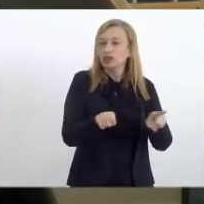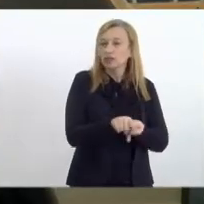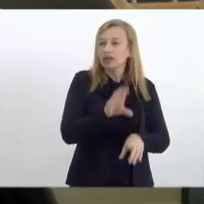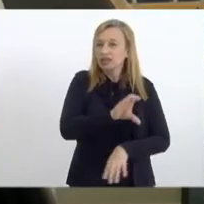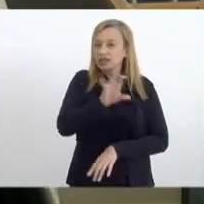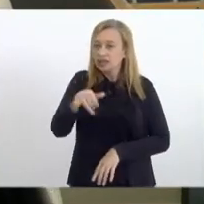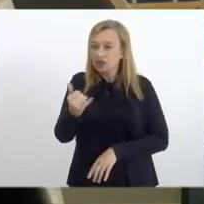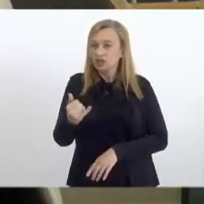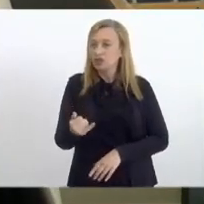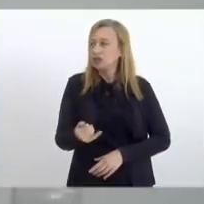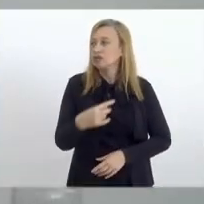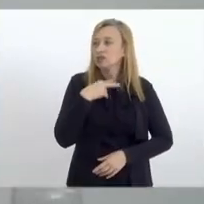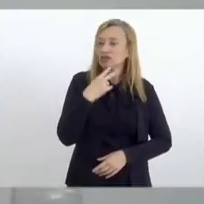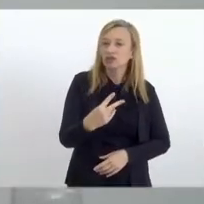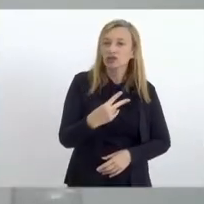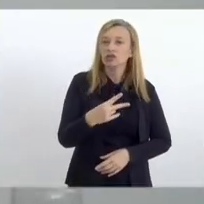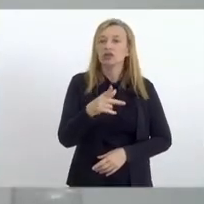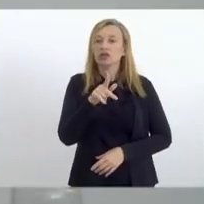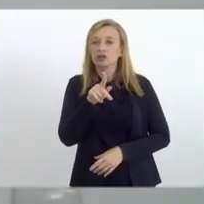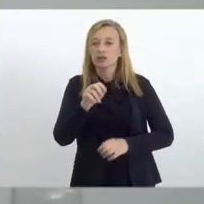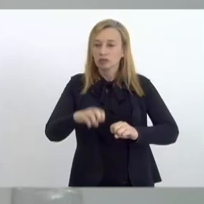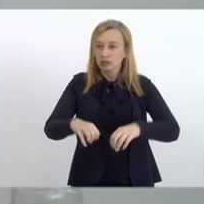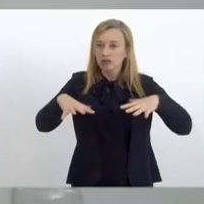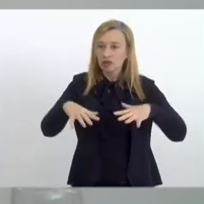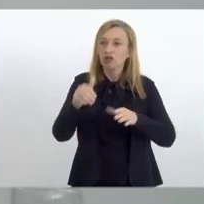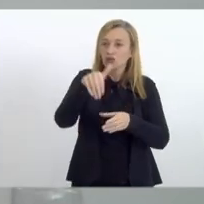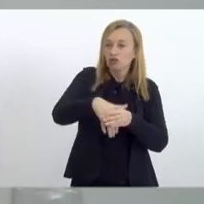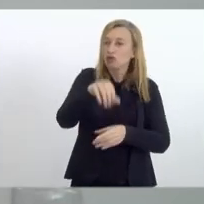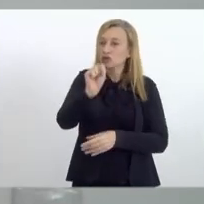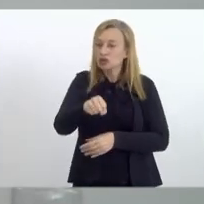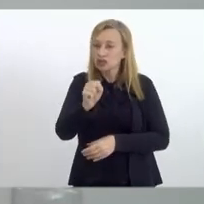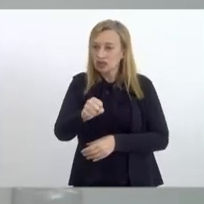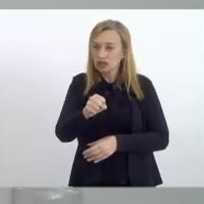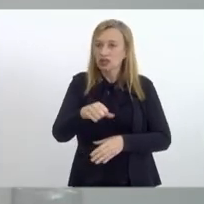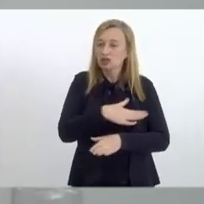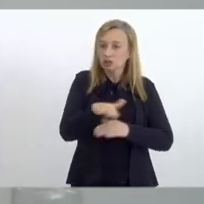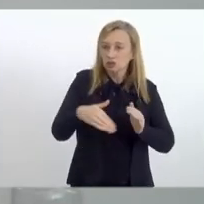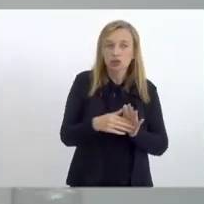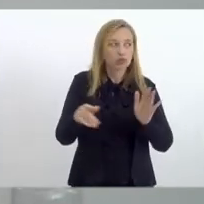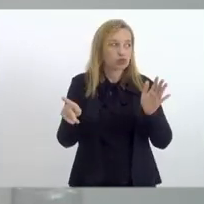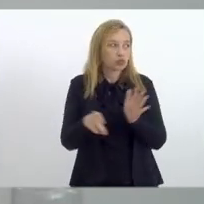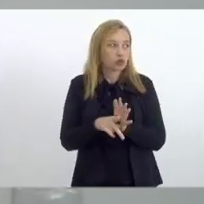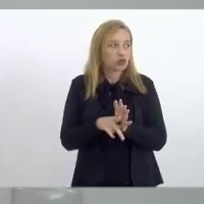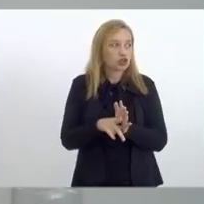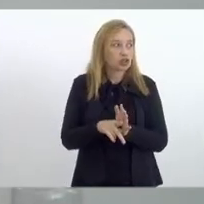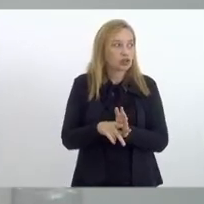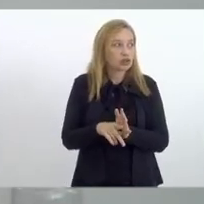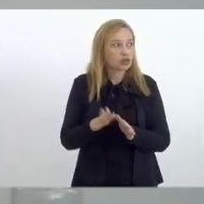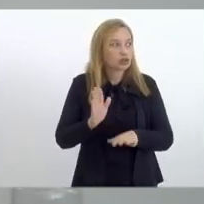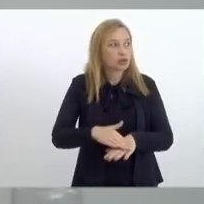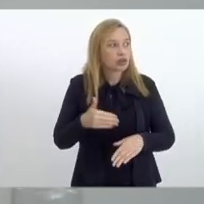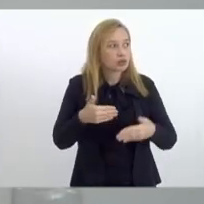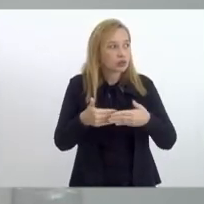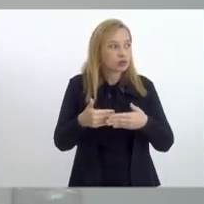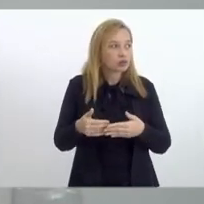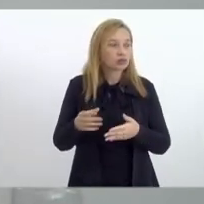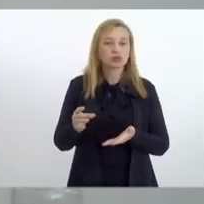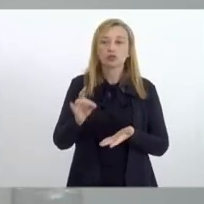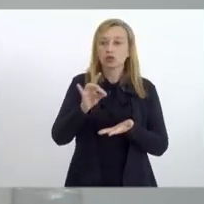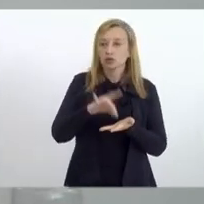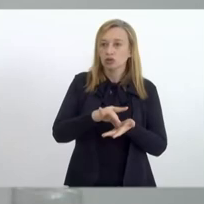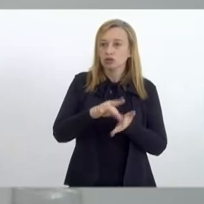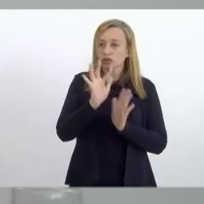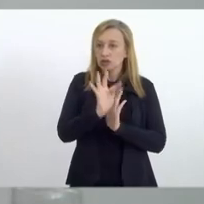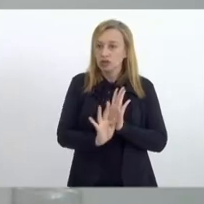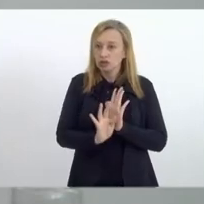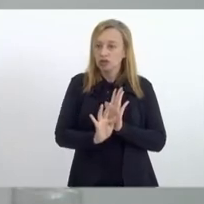plenário, com a representação e liderança partidária, é pelo voto favorável a ambos os projetos, o mais próximo possível do texto original. Estou fazendo